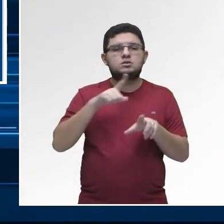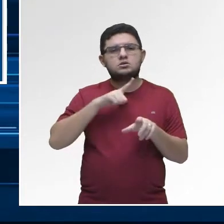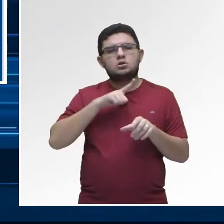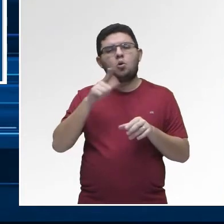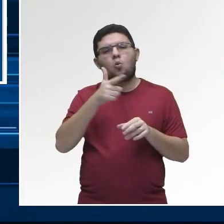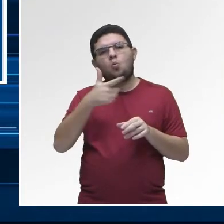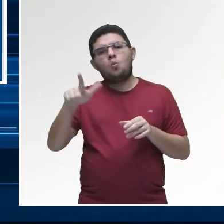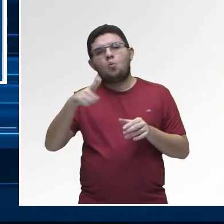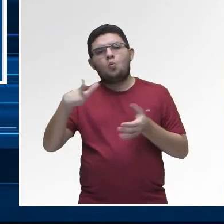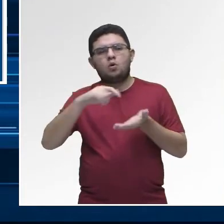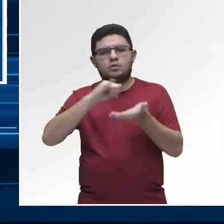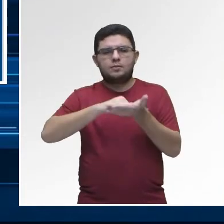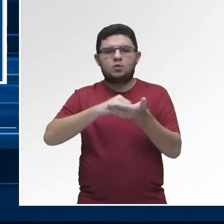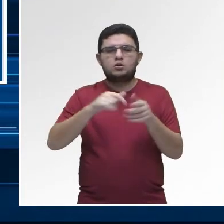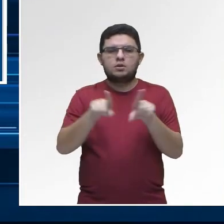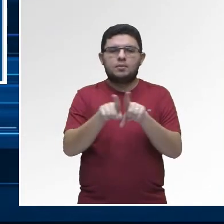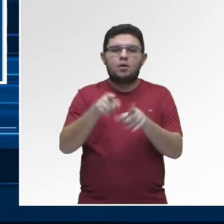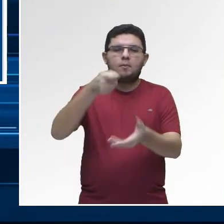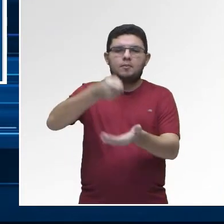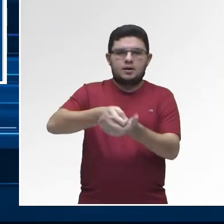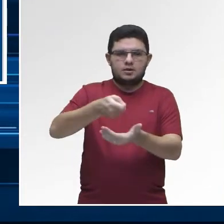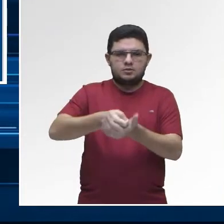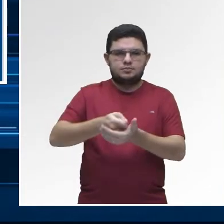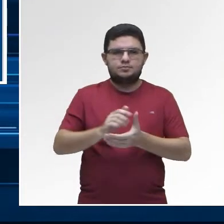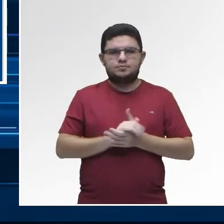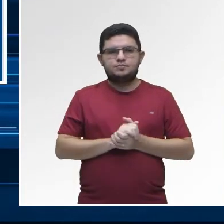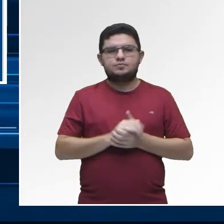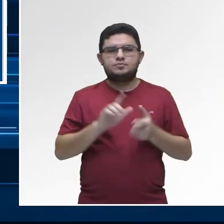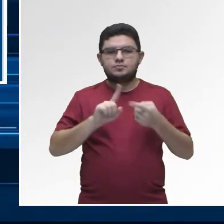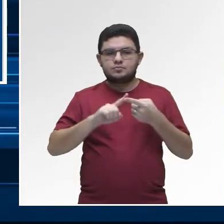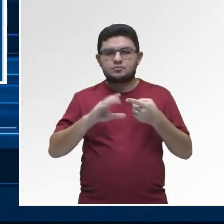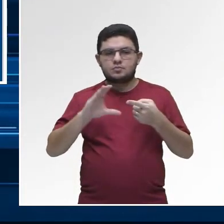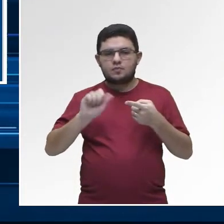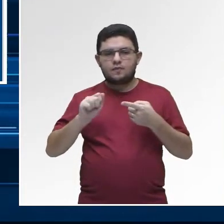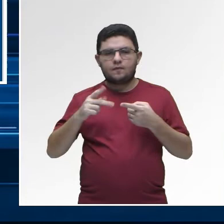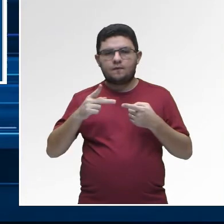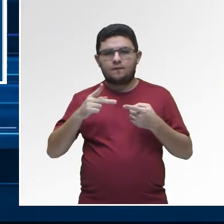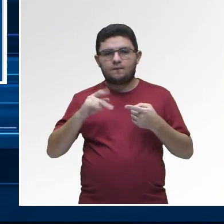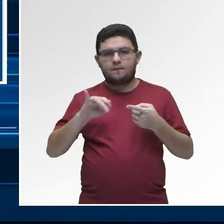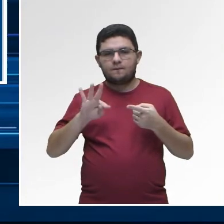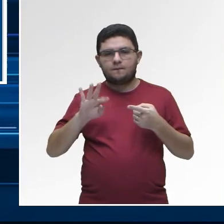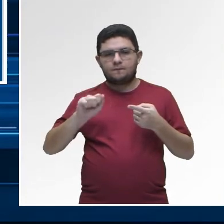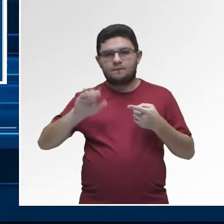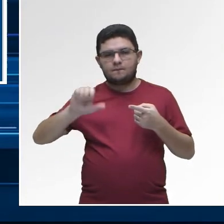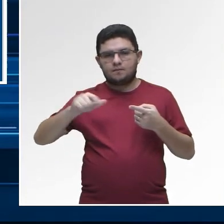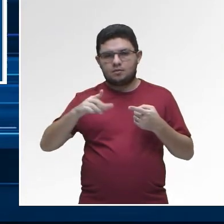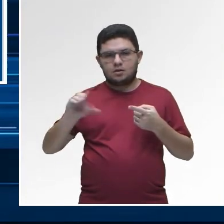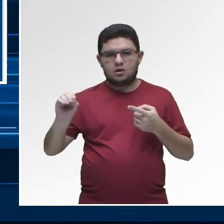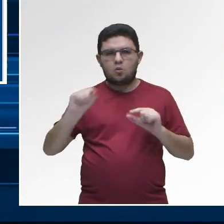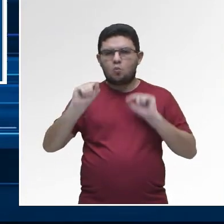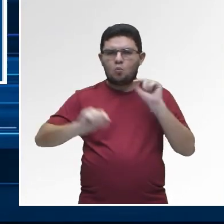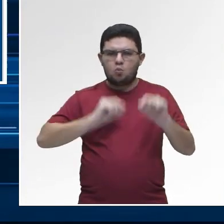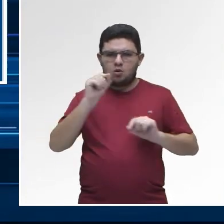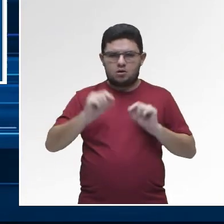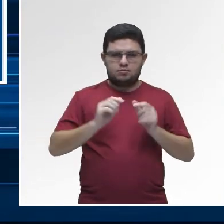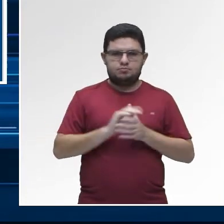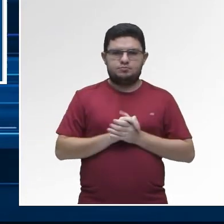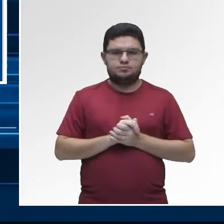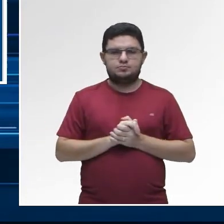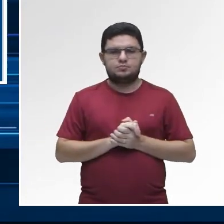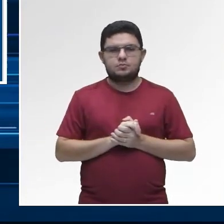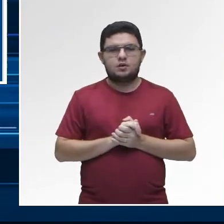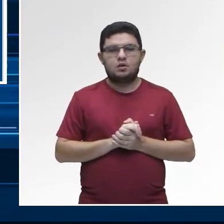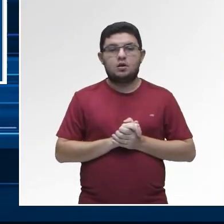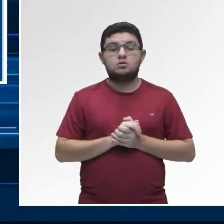e obrigações, como, por exemplo, captação. A captação era